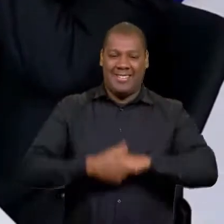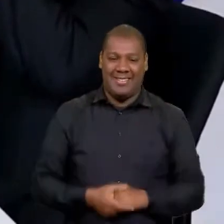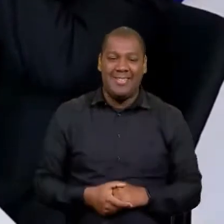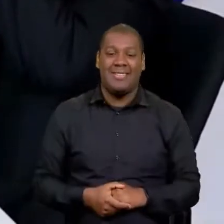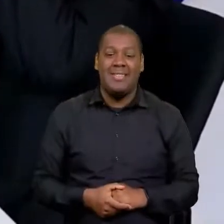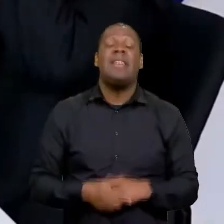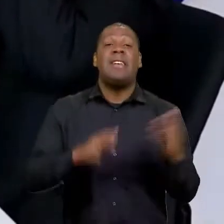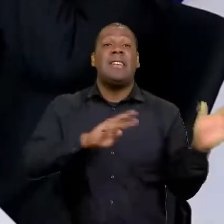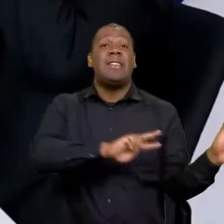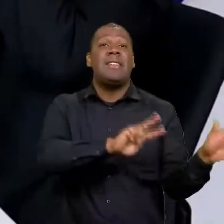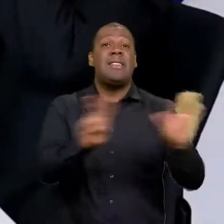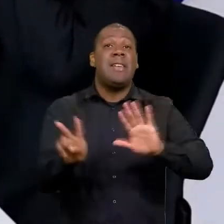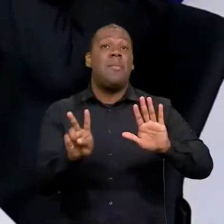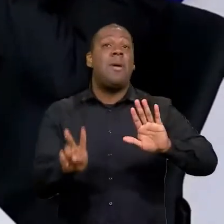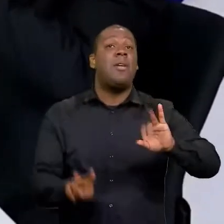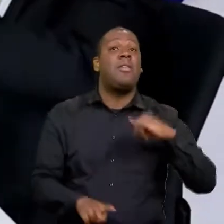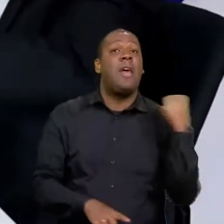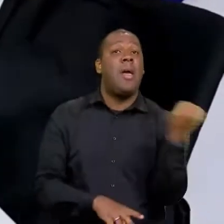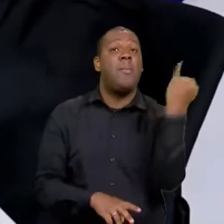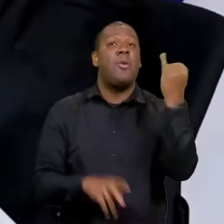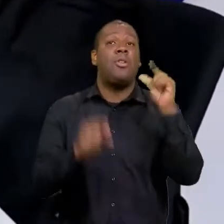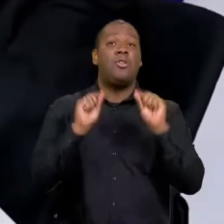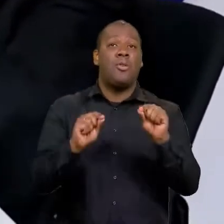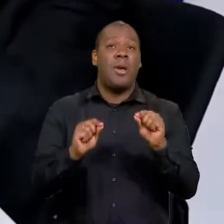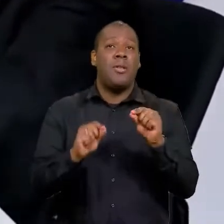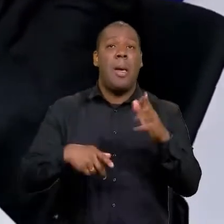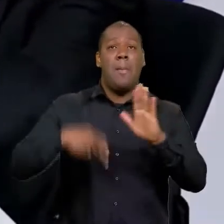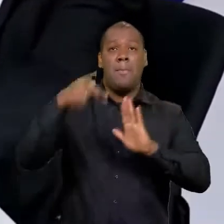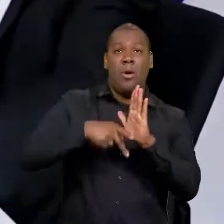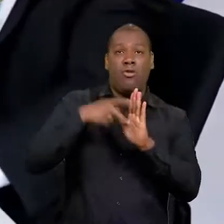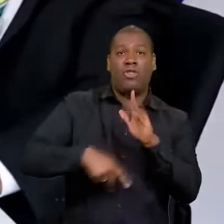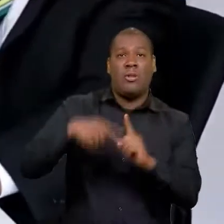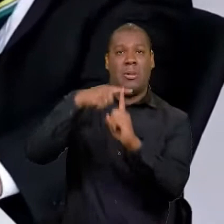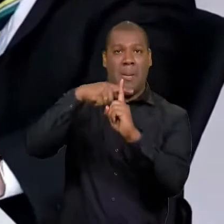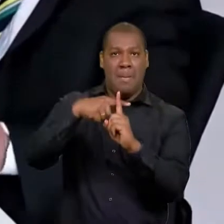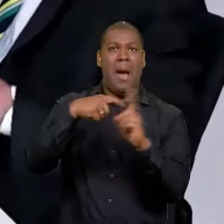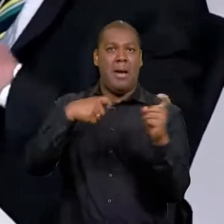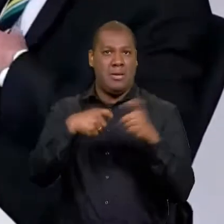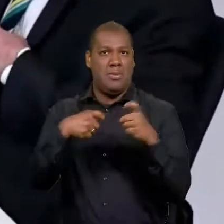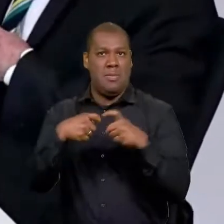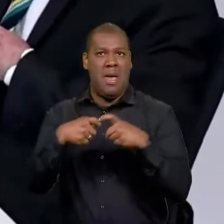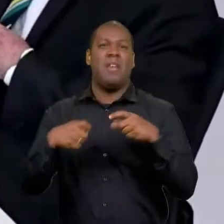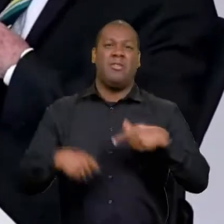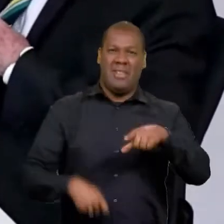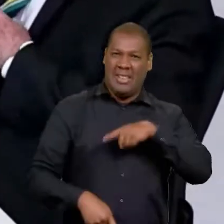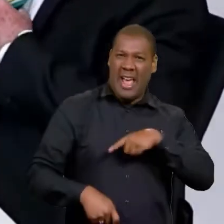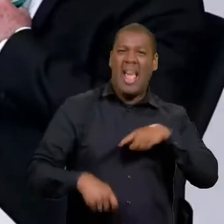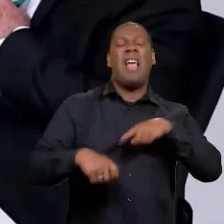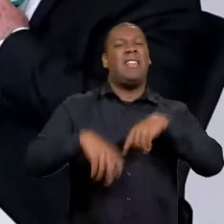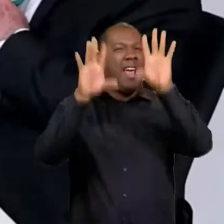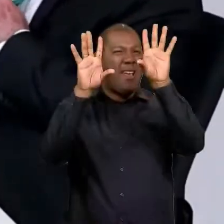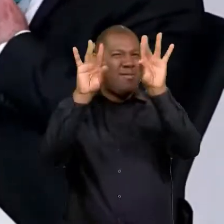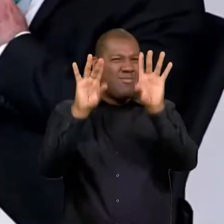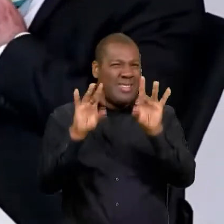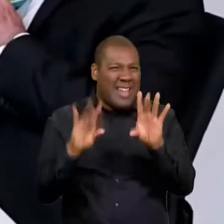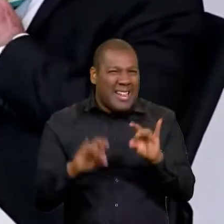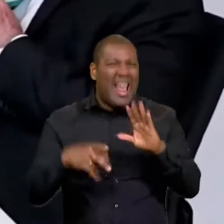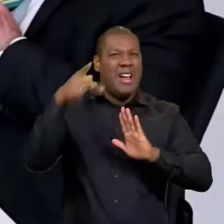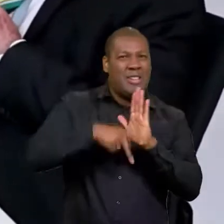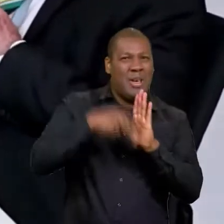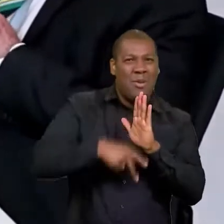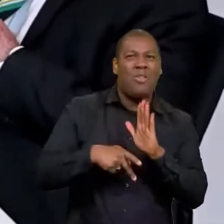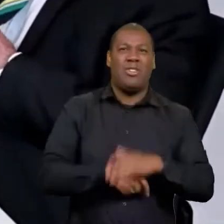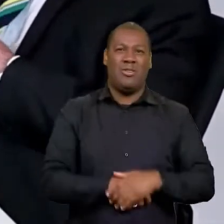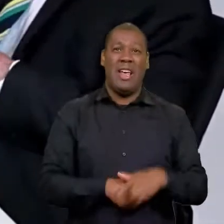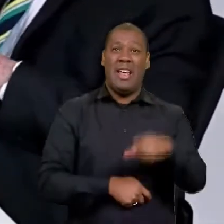o Mais Médicos, né? Que foi muito anunciado, com os detalhes todos do programa, já chegaram mais de 5 mil. O Mais